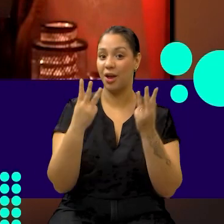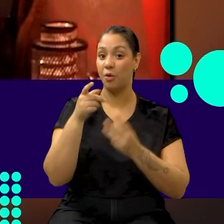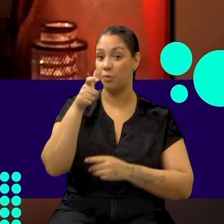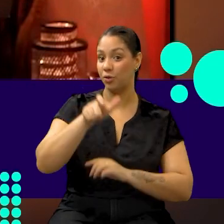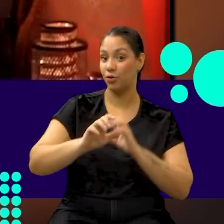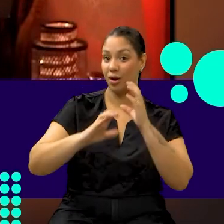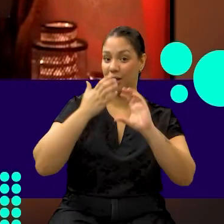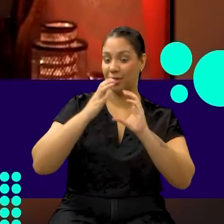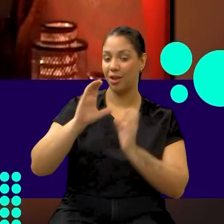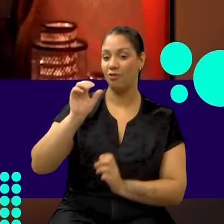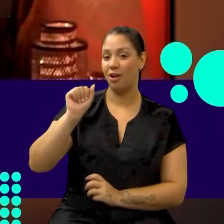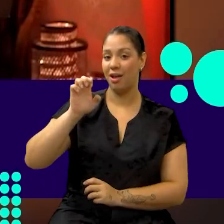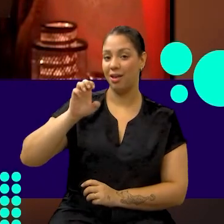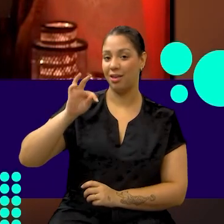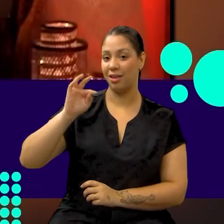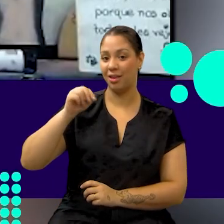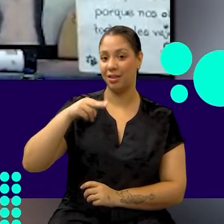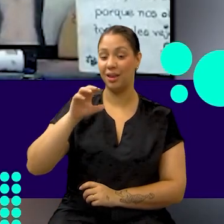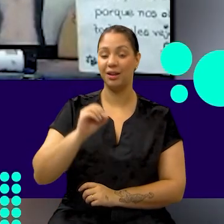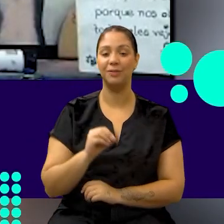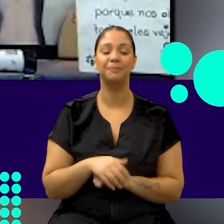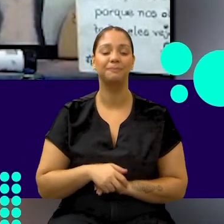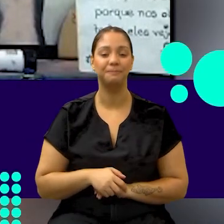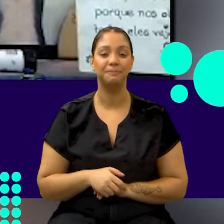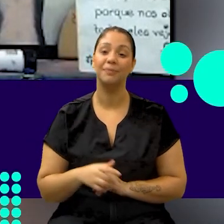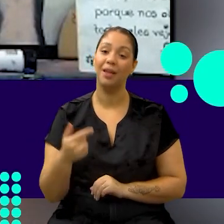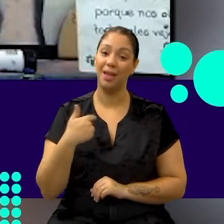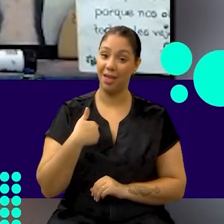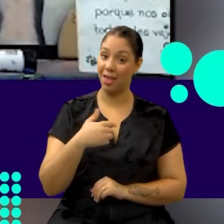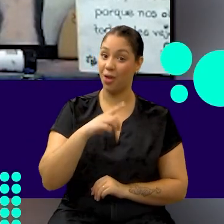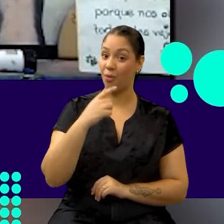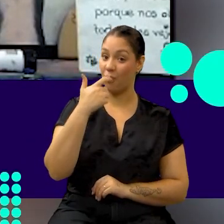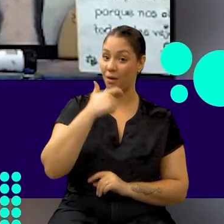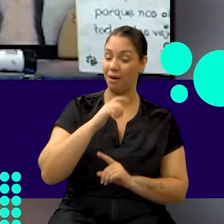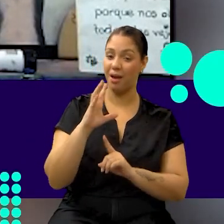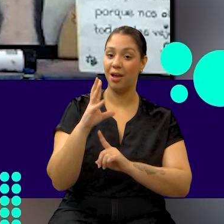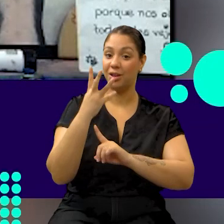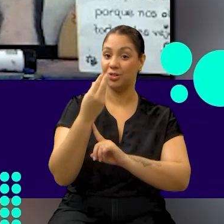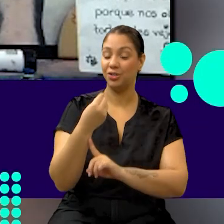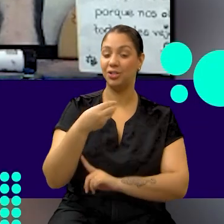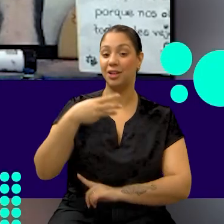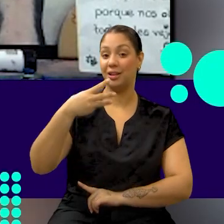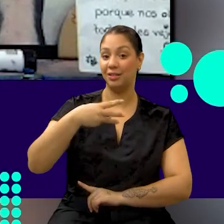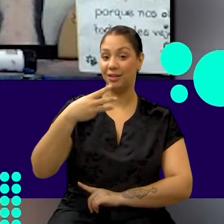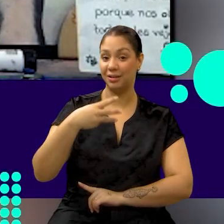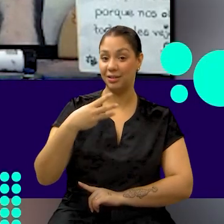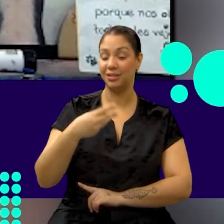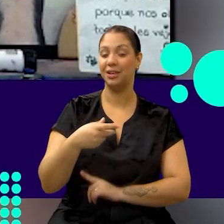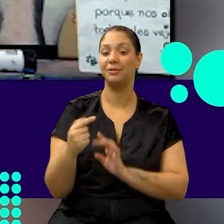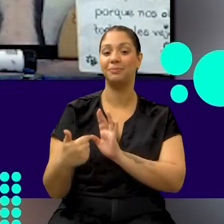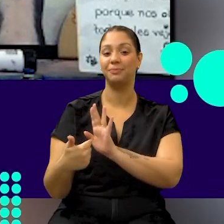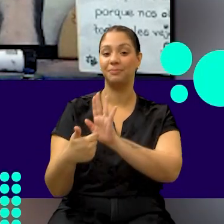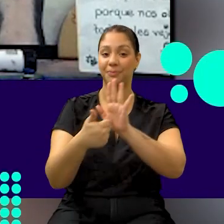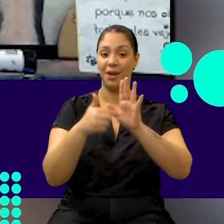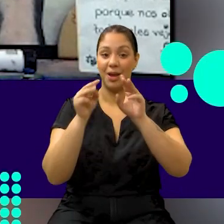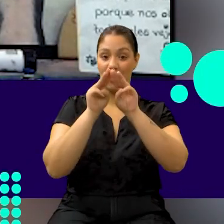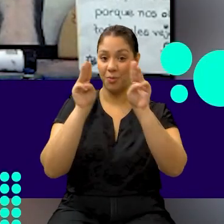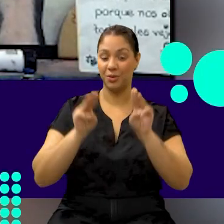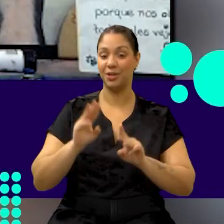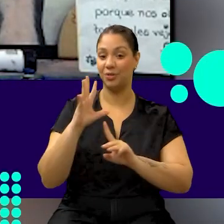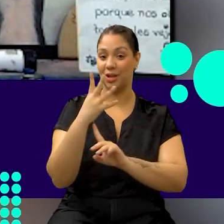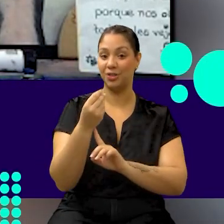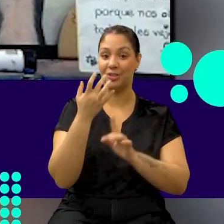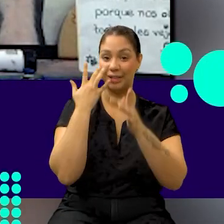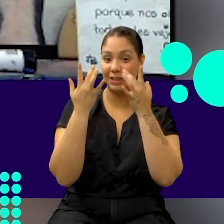show Alguém Cantando Caetano. Eu, Fátima Minte, artista plástica, estou na 3ª edição Museu